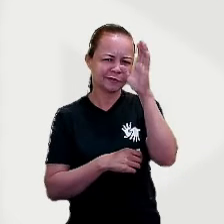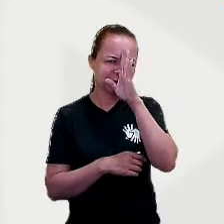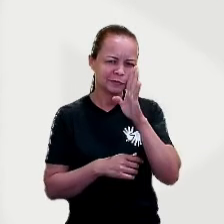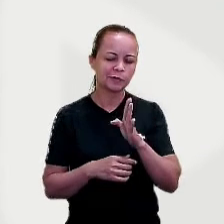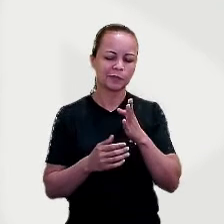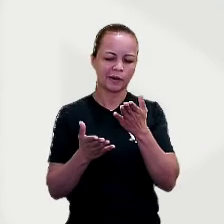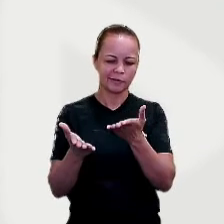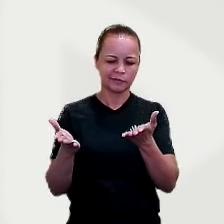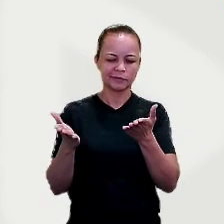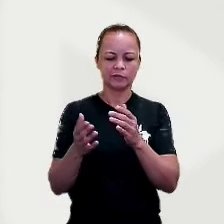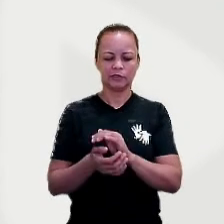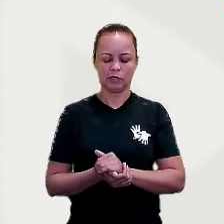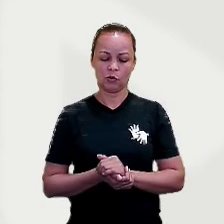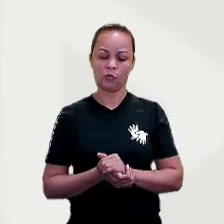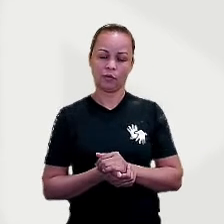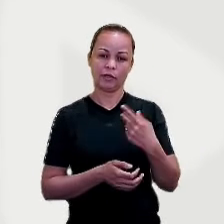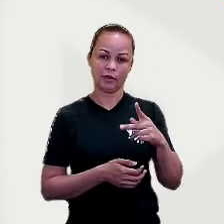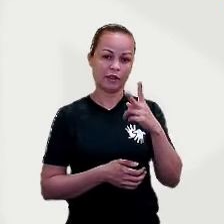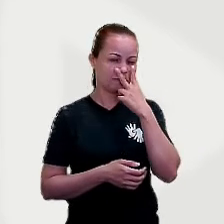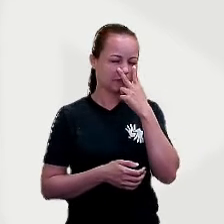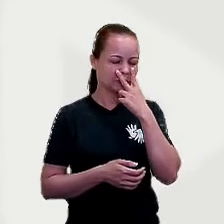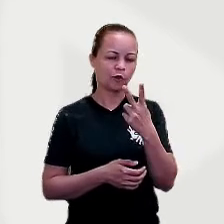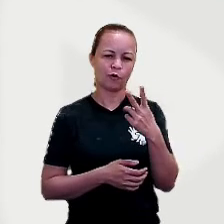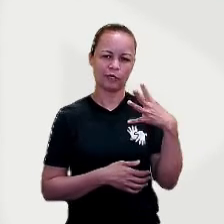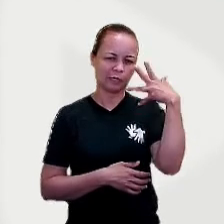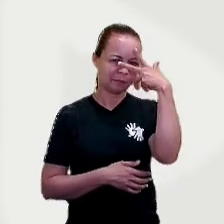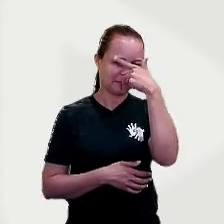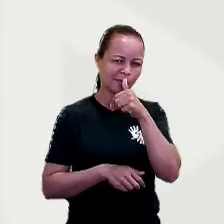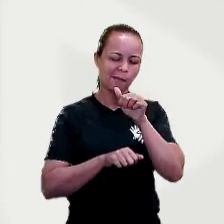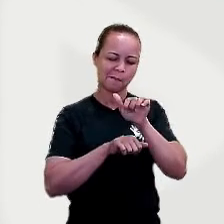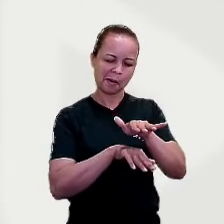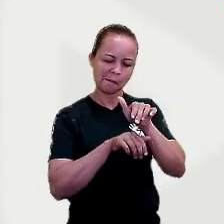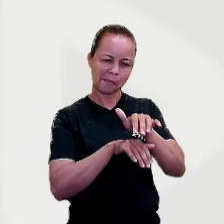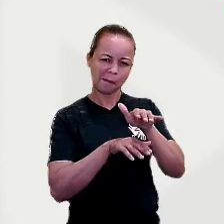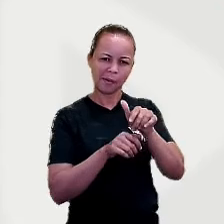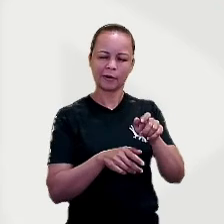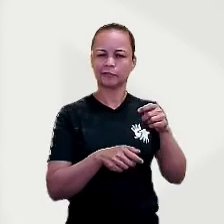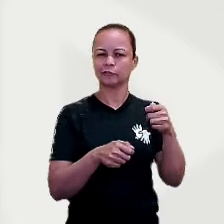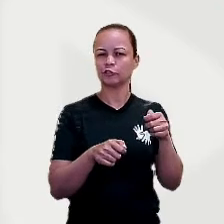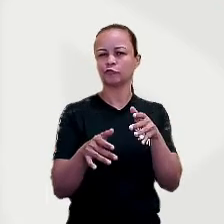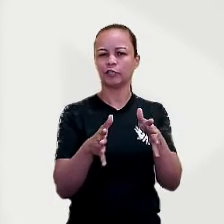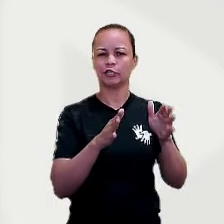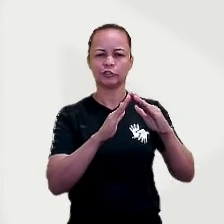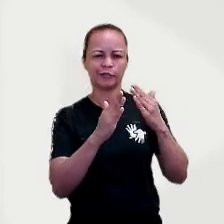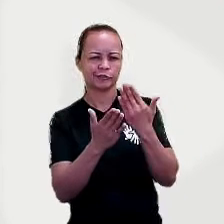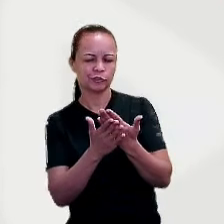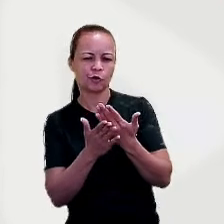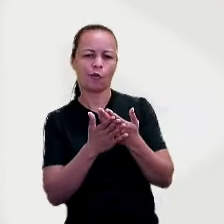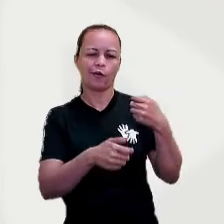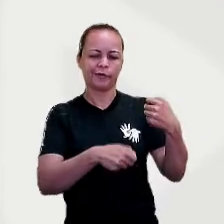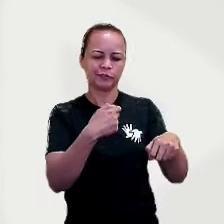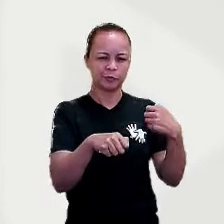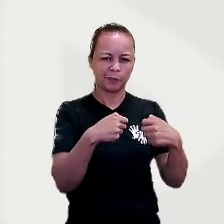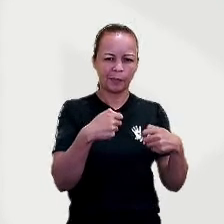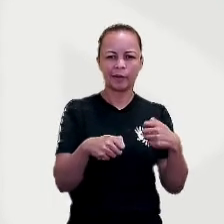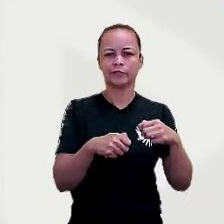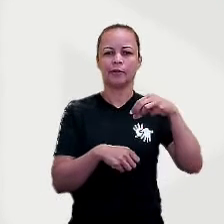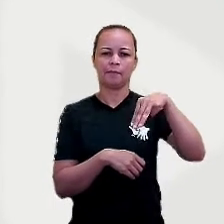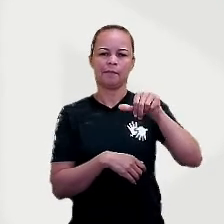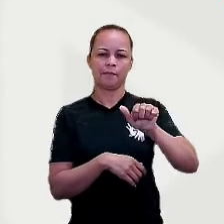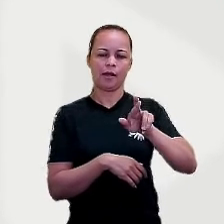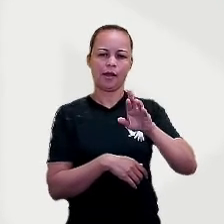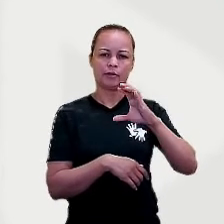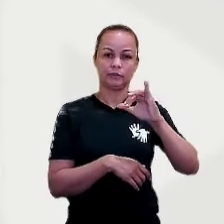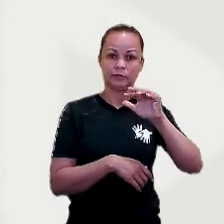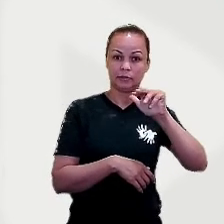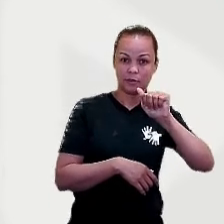comemorações. E é bastante lindo. Aqui temos os desfiles das escolas, as bandas marciais, as tropas do